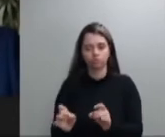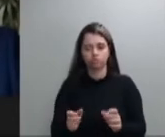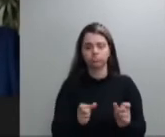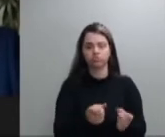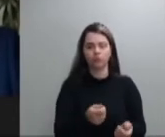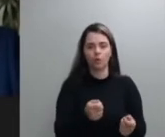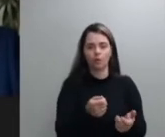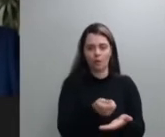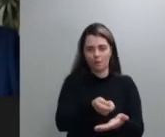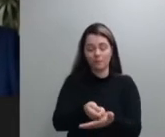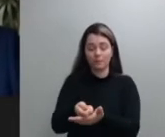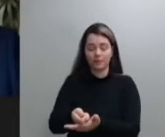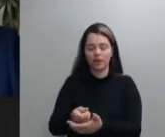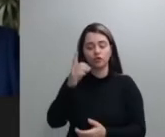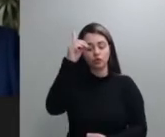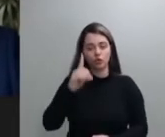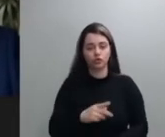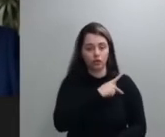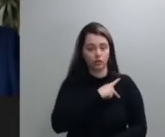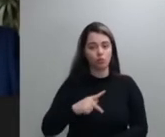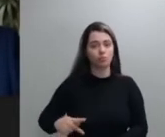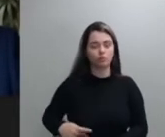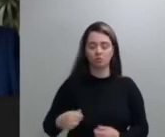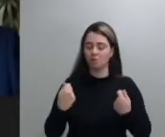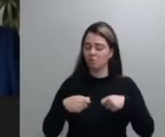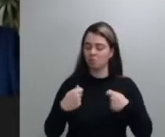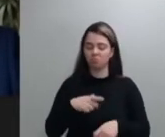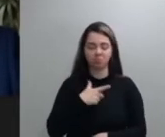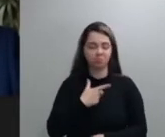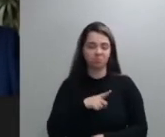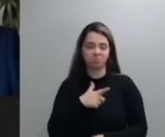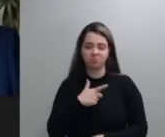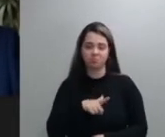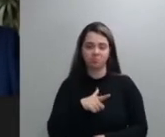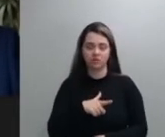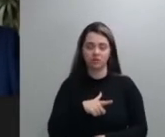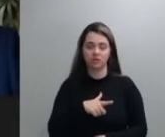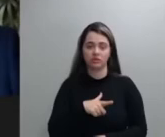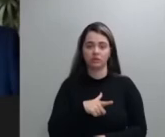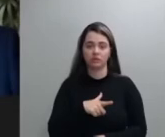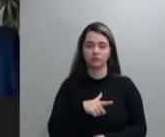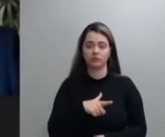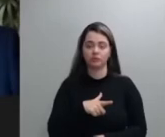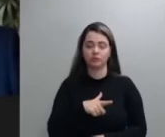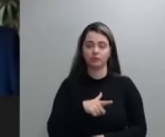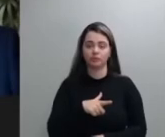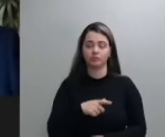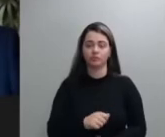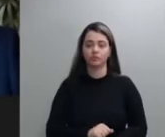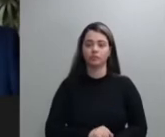é direito público segundo que não há necessidade não há exigibilidade de a